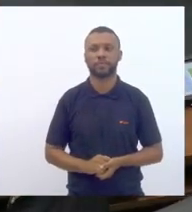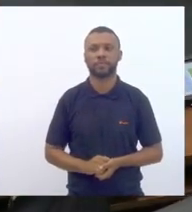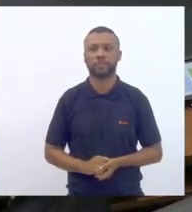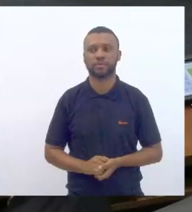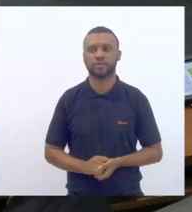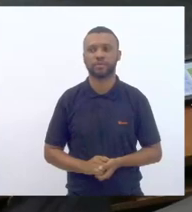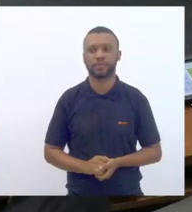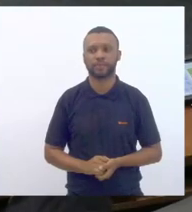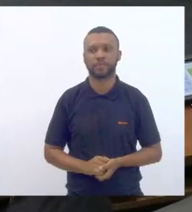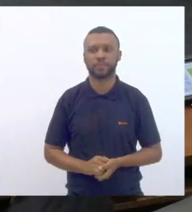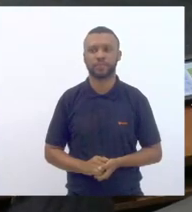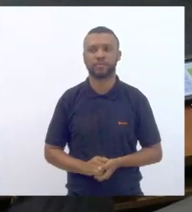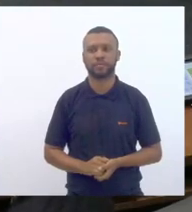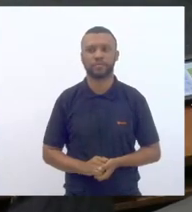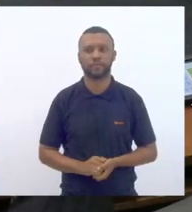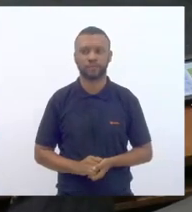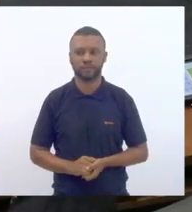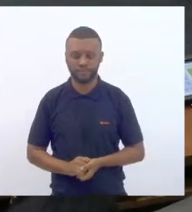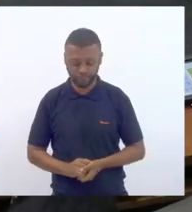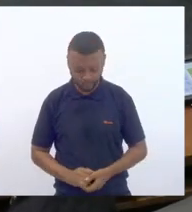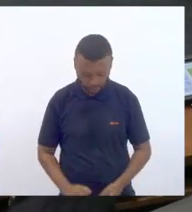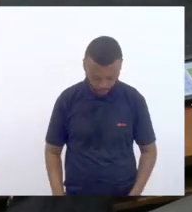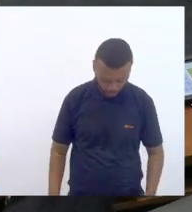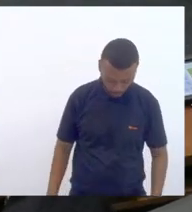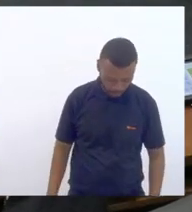A derrubada já foram todos, né? Não, mas não votou.